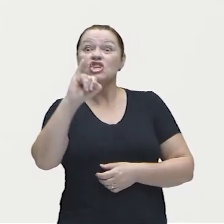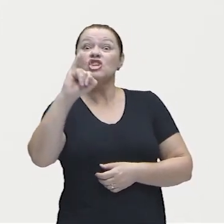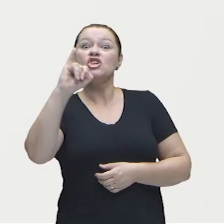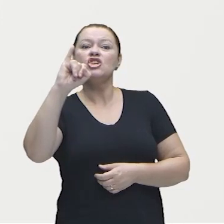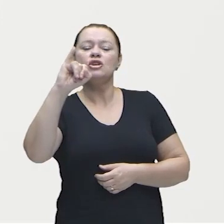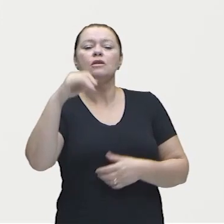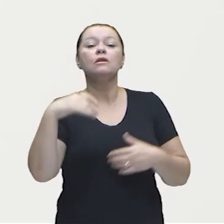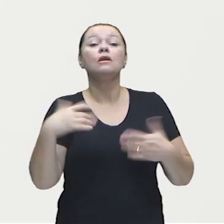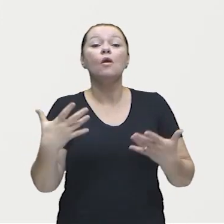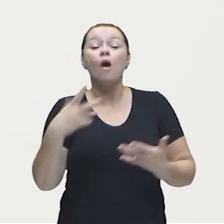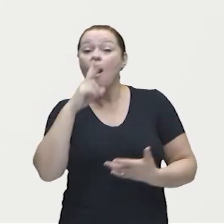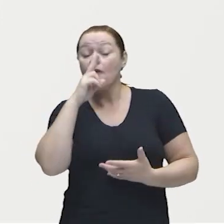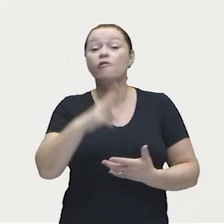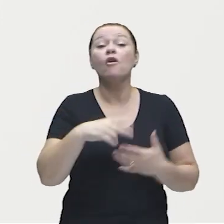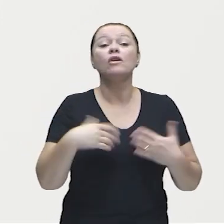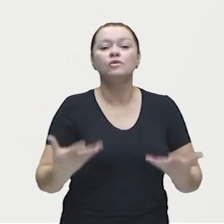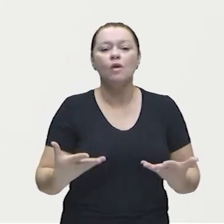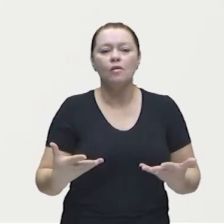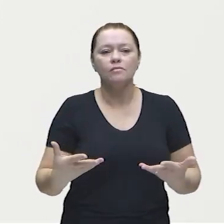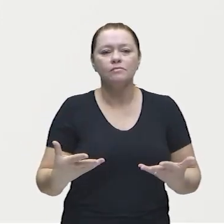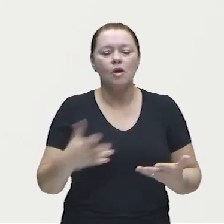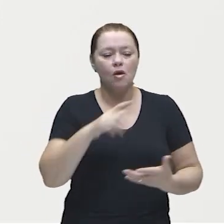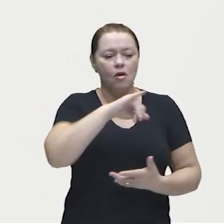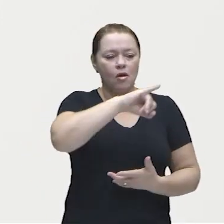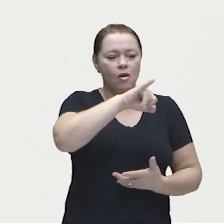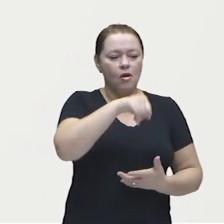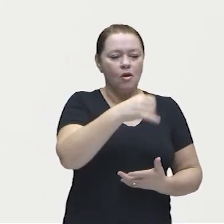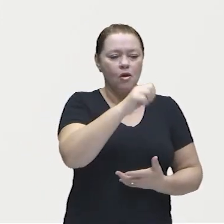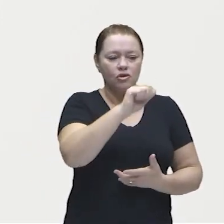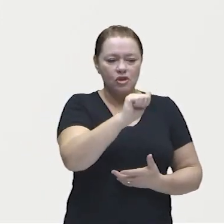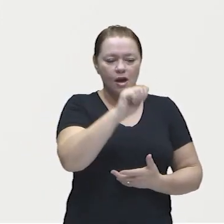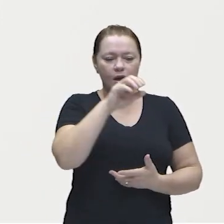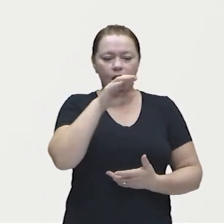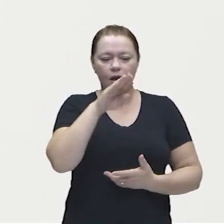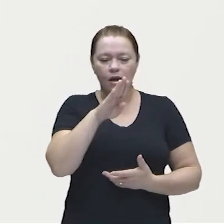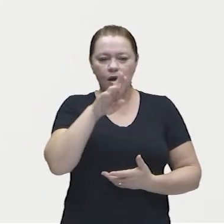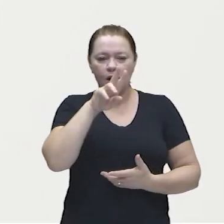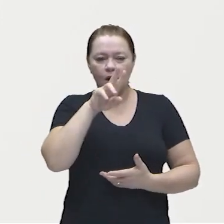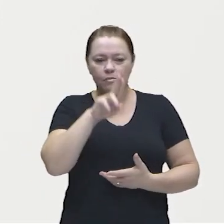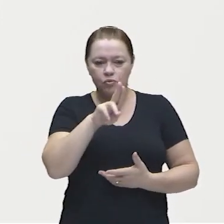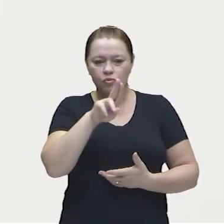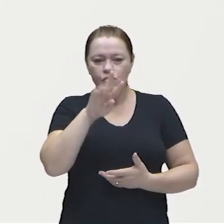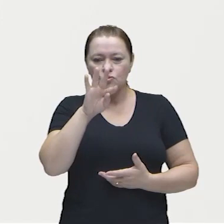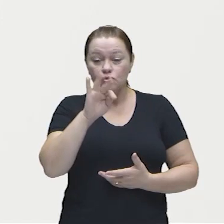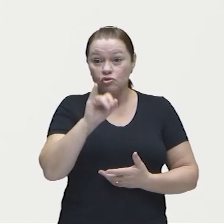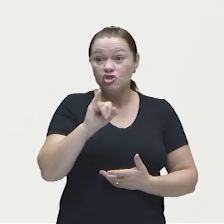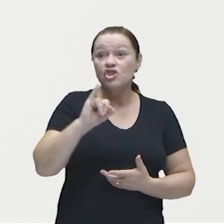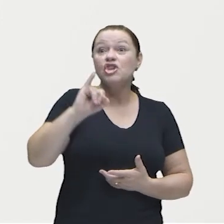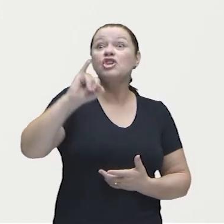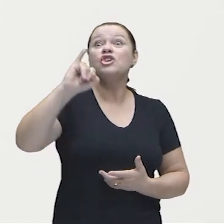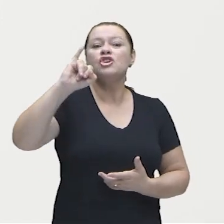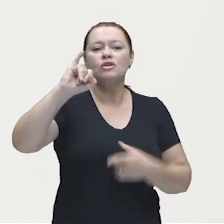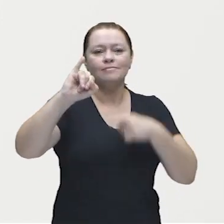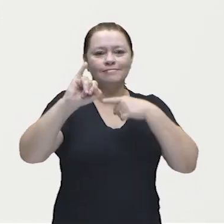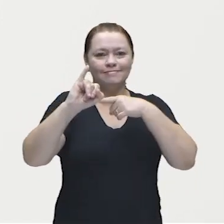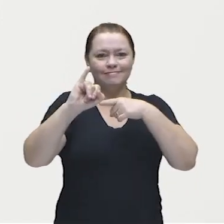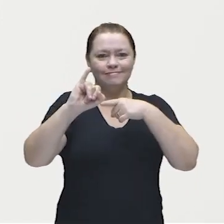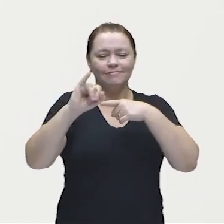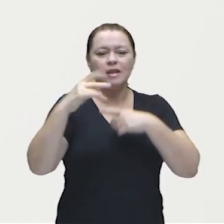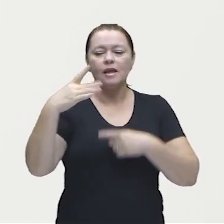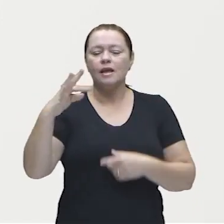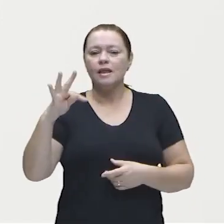Jabuti! Qual foi o mais forte? Qual que eu estiquei mais? O ti. Jabuti e no